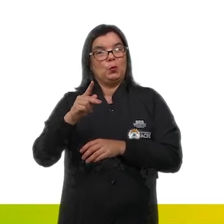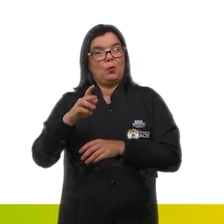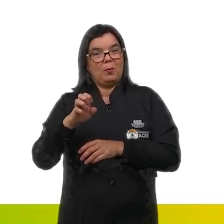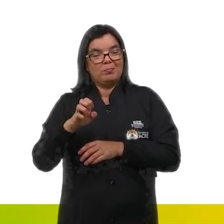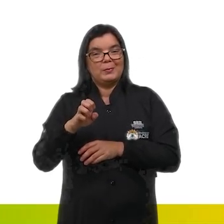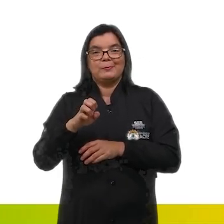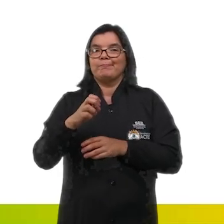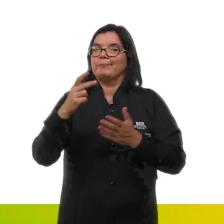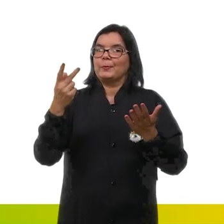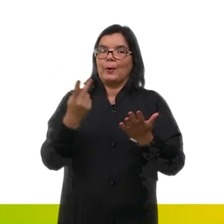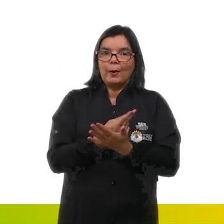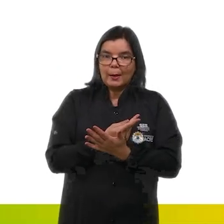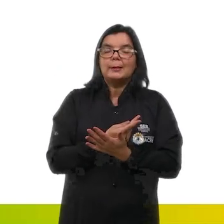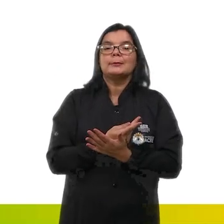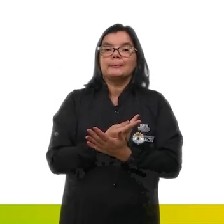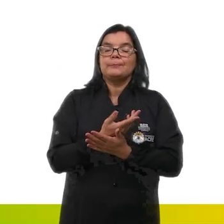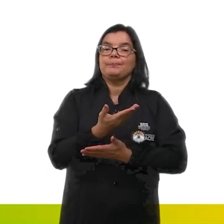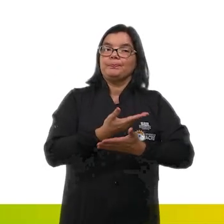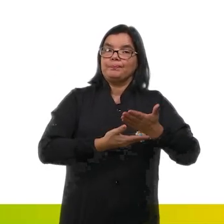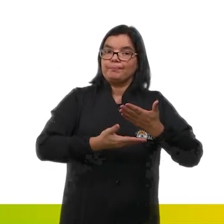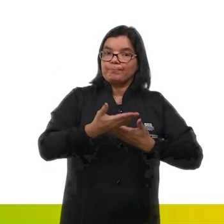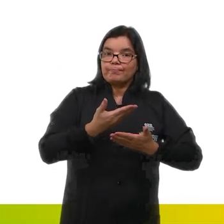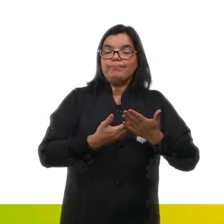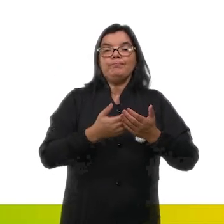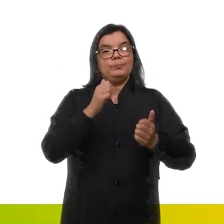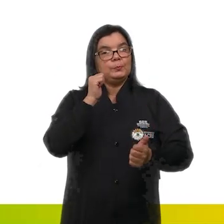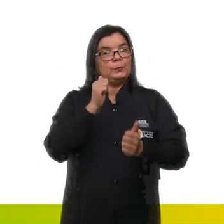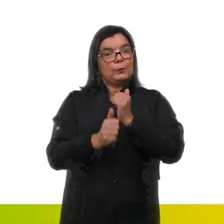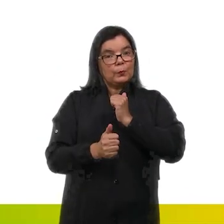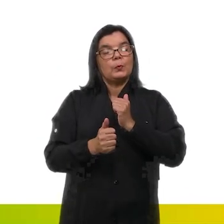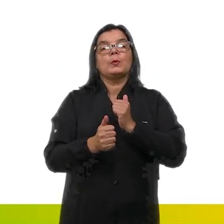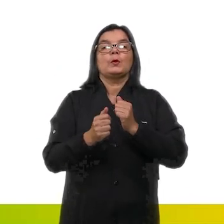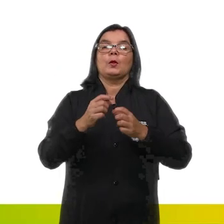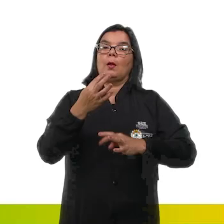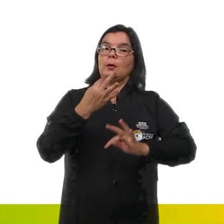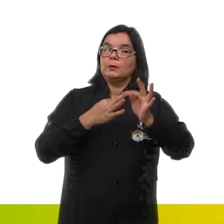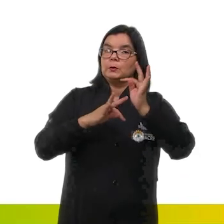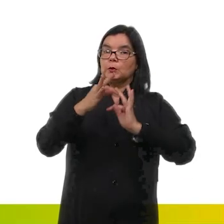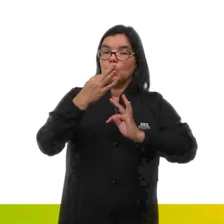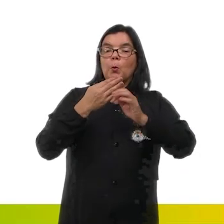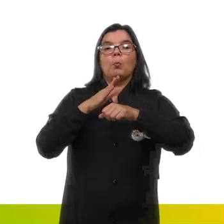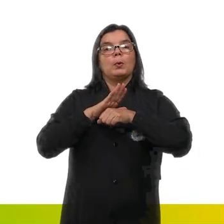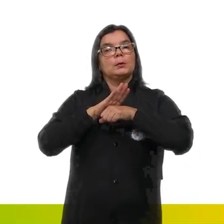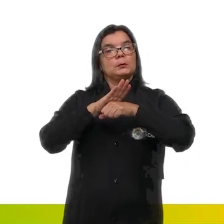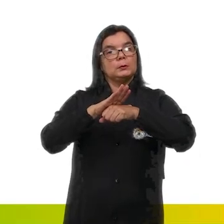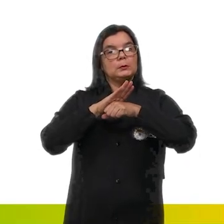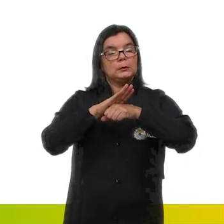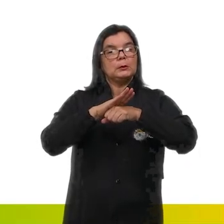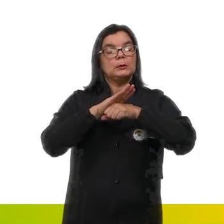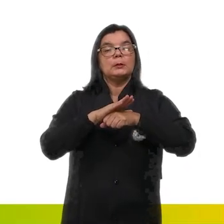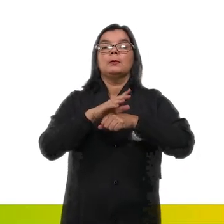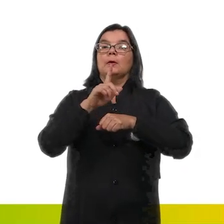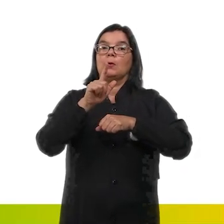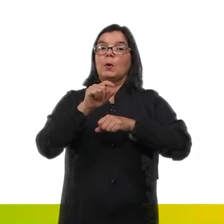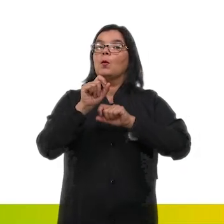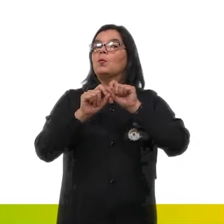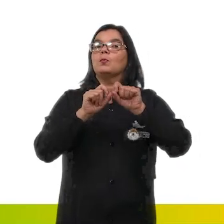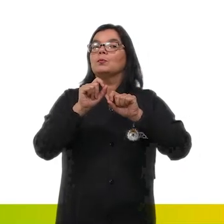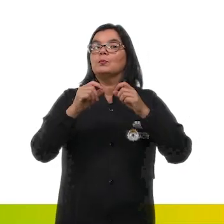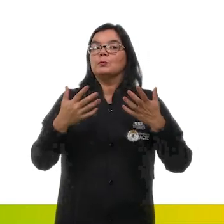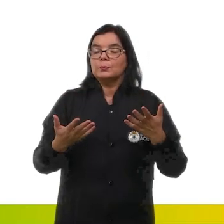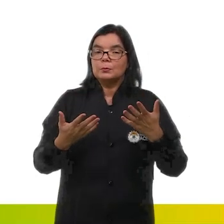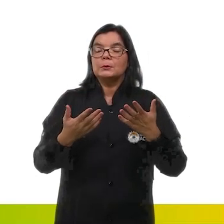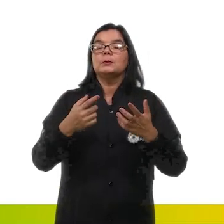trapaça, relacionado ao espírito esportivo, a tecnologia como ferramenta, e essa ferramenta vai entrar como o quê?